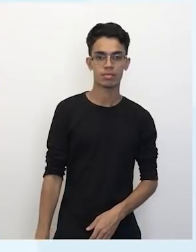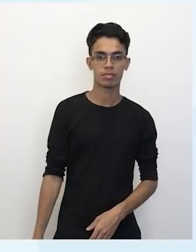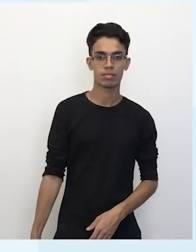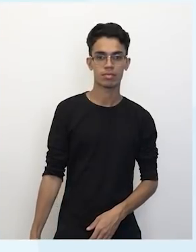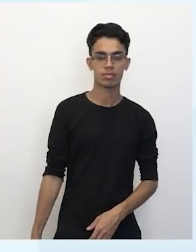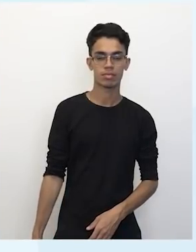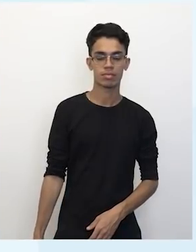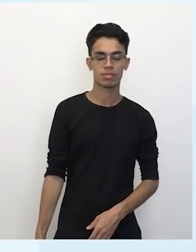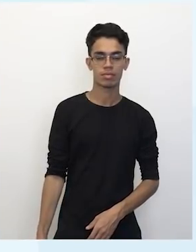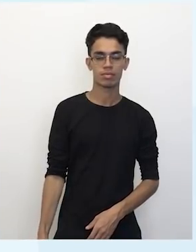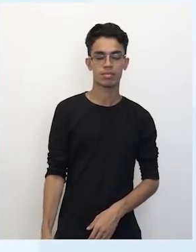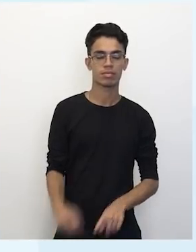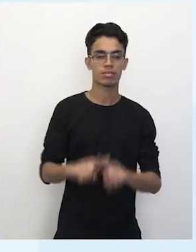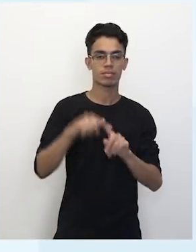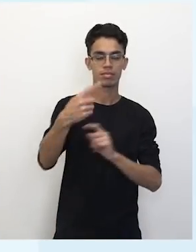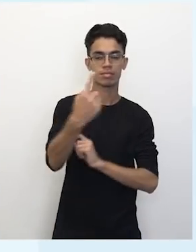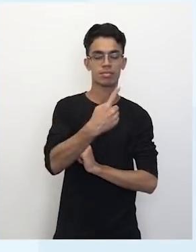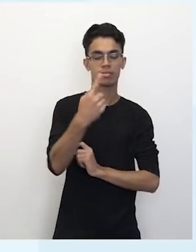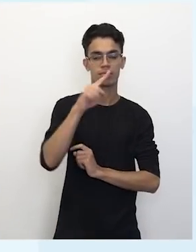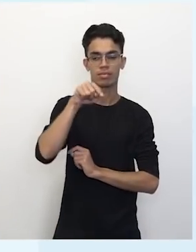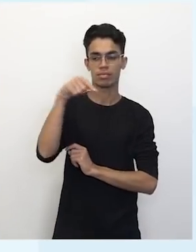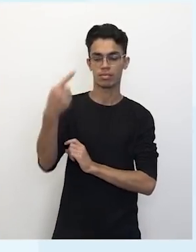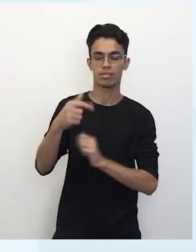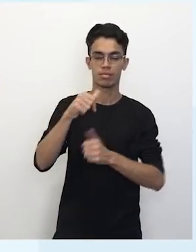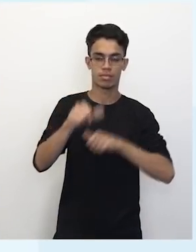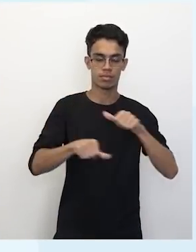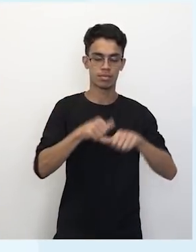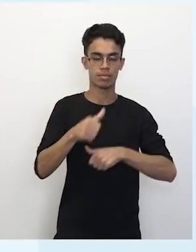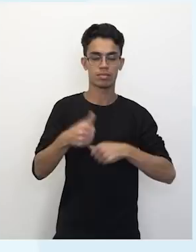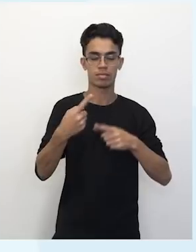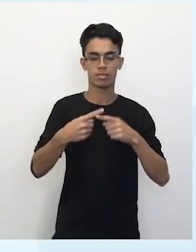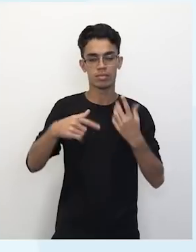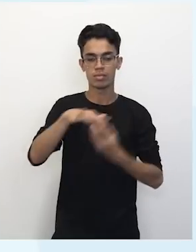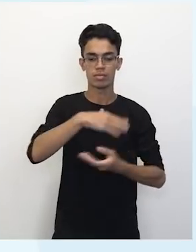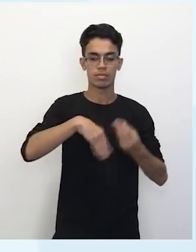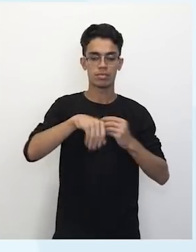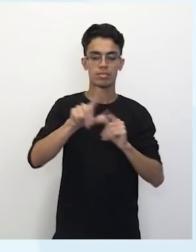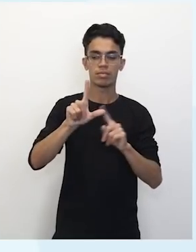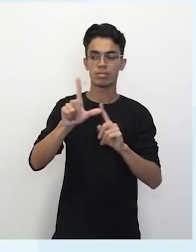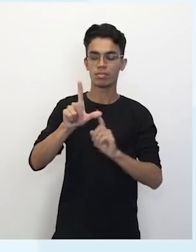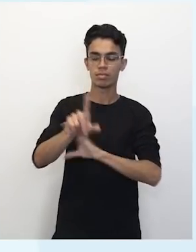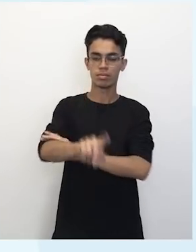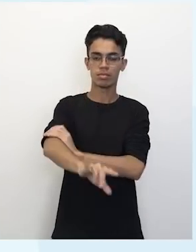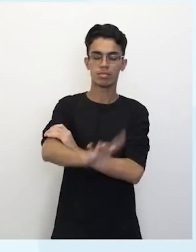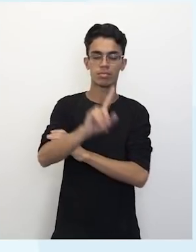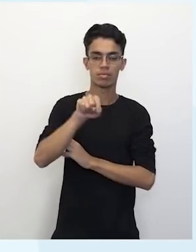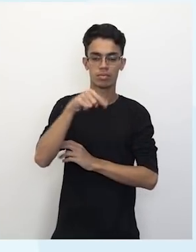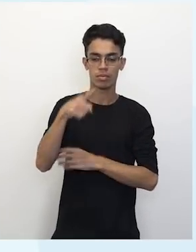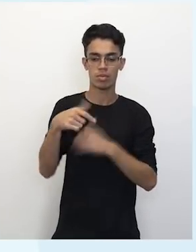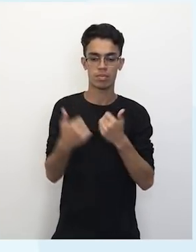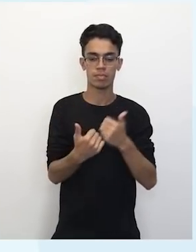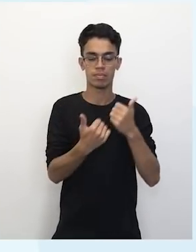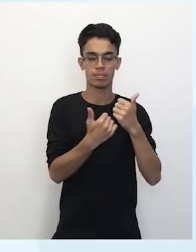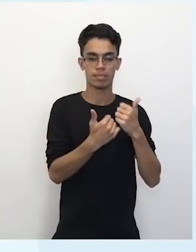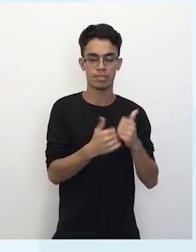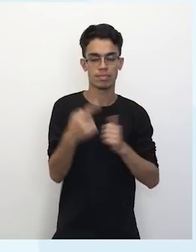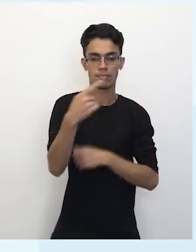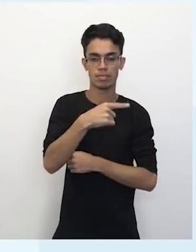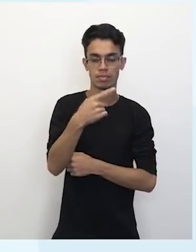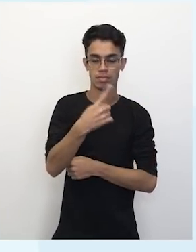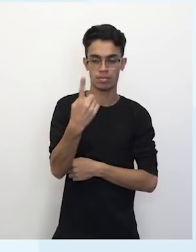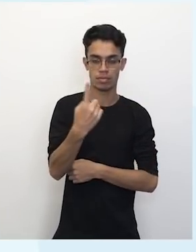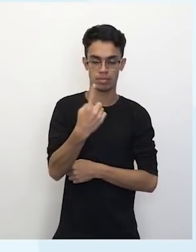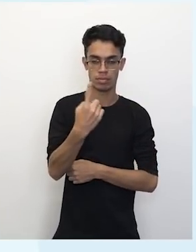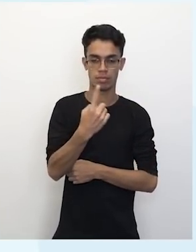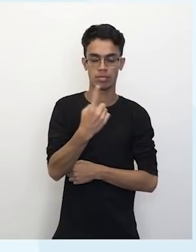do mais um para o outro lado, tá vendo? Porque ele está misturado aqui com as letras. Então, ele surge do outro lado como menos um, né?